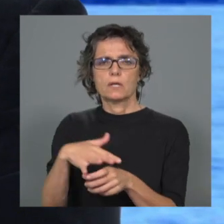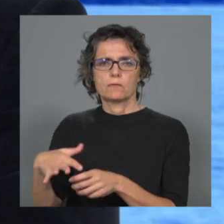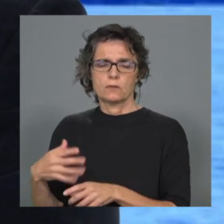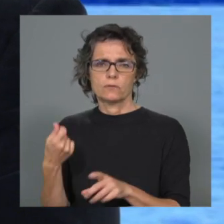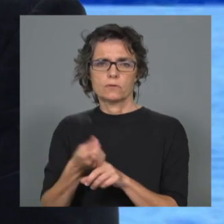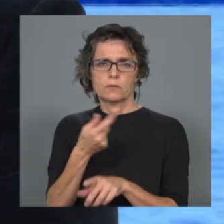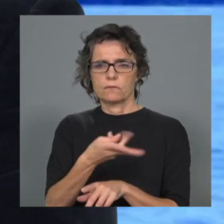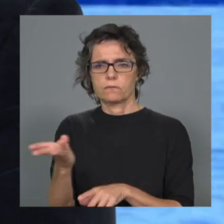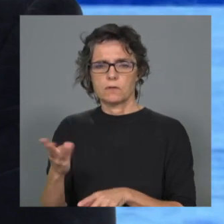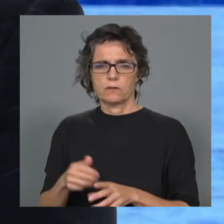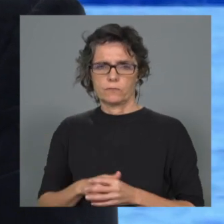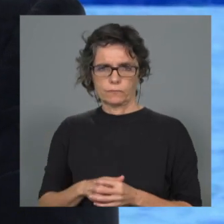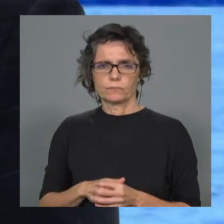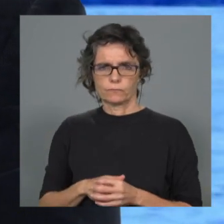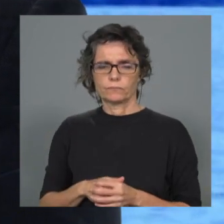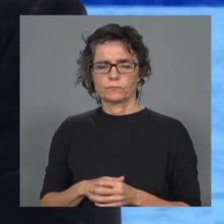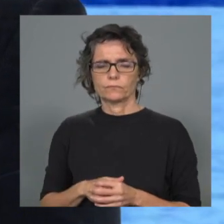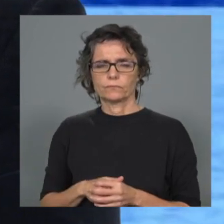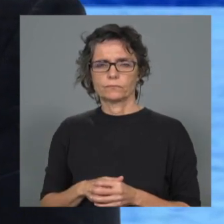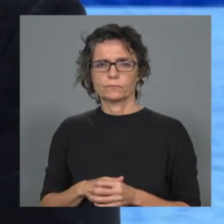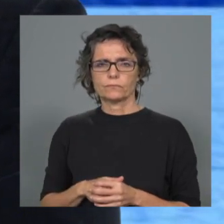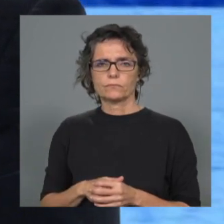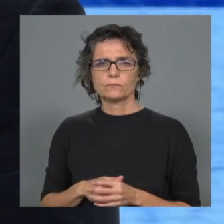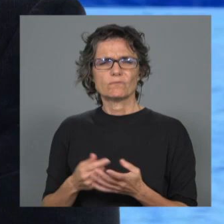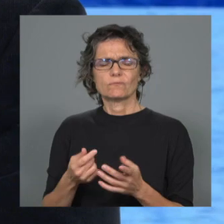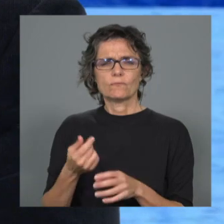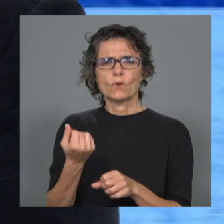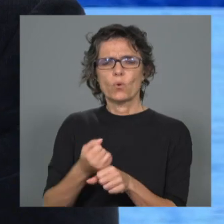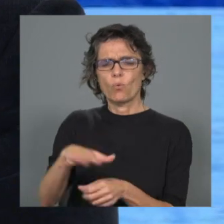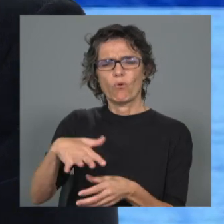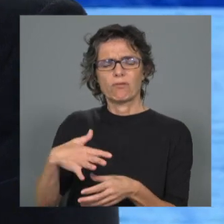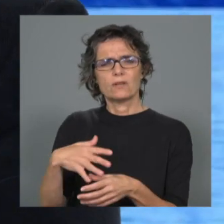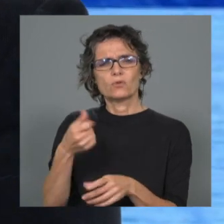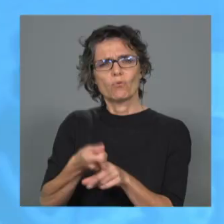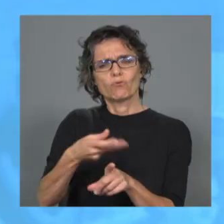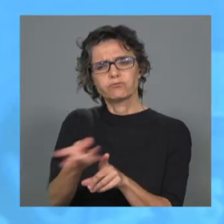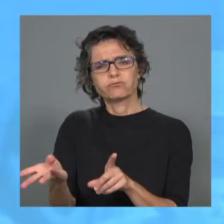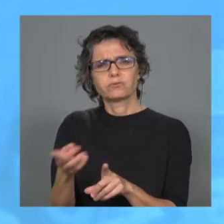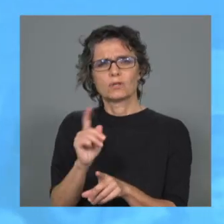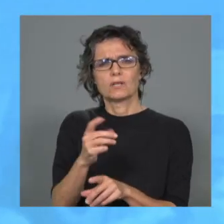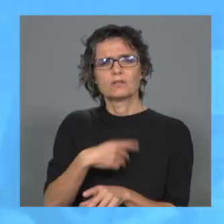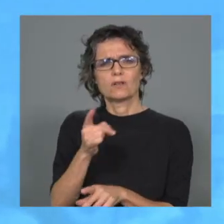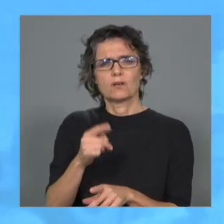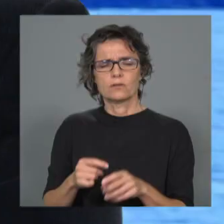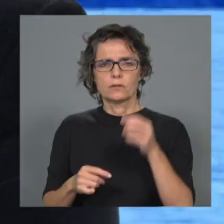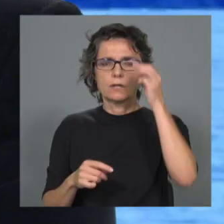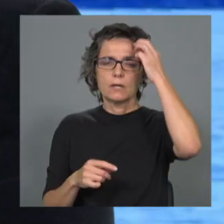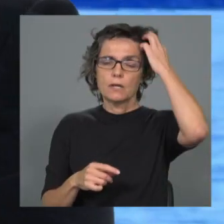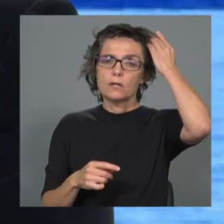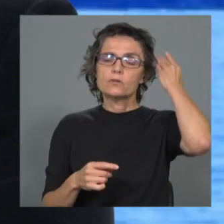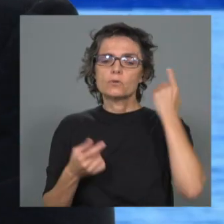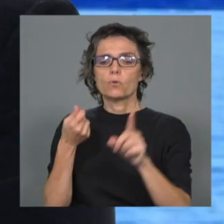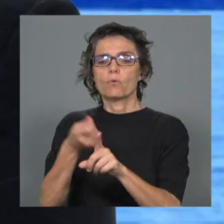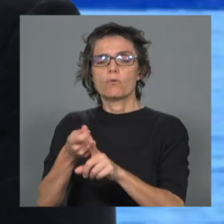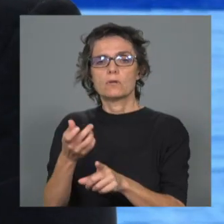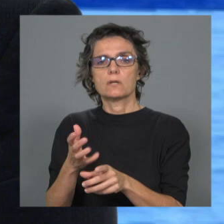como nós habitualmente designamos. E o que é que quer dizer estes contextos multidesafiados? É muito diverso, que é uma coisa